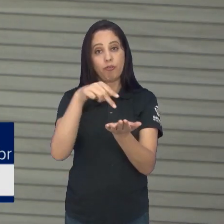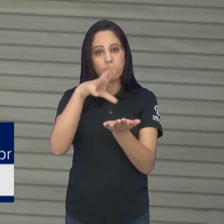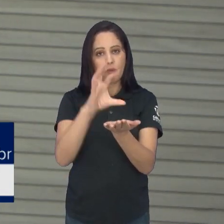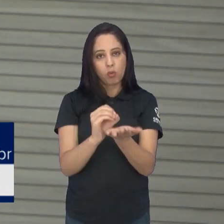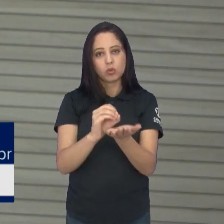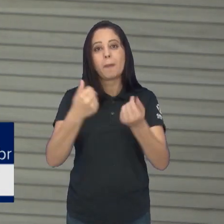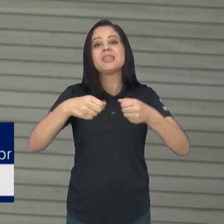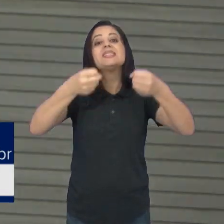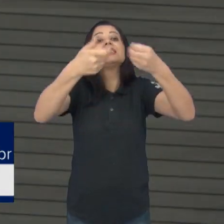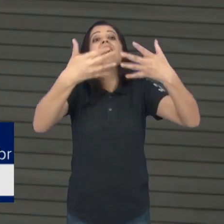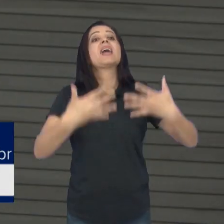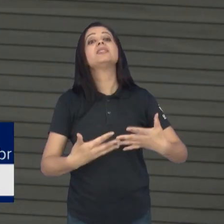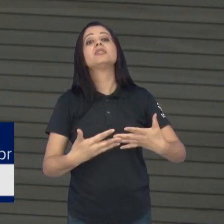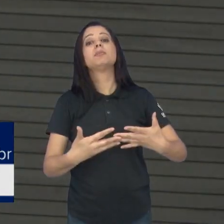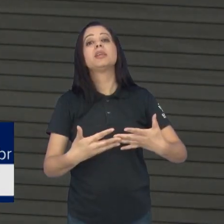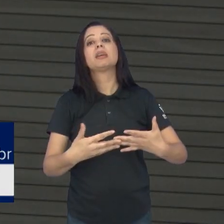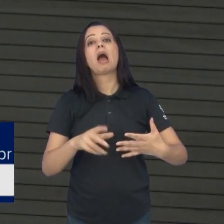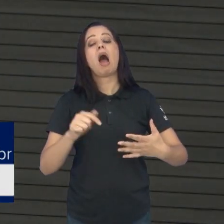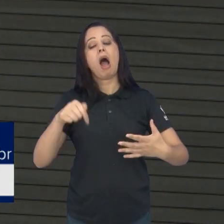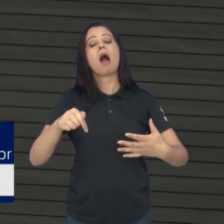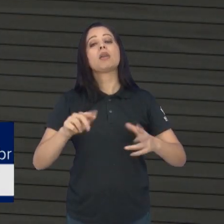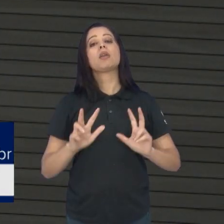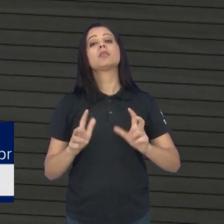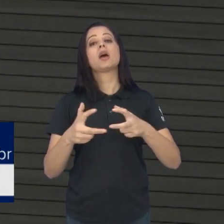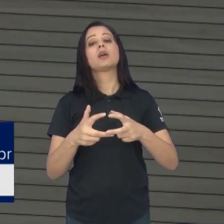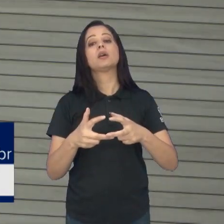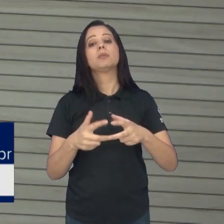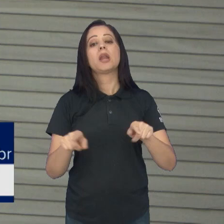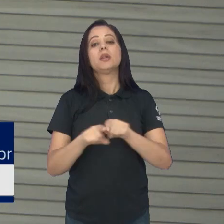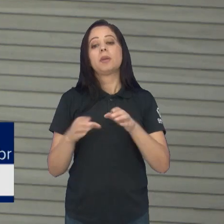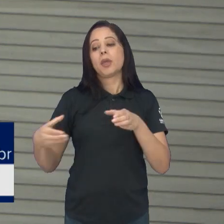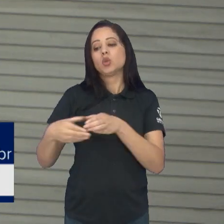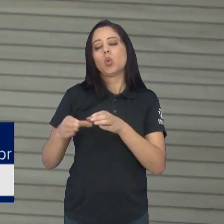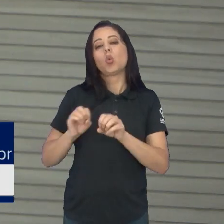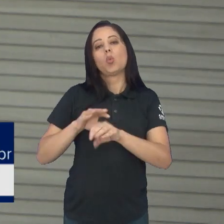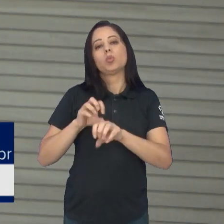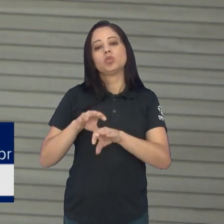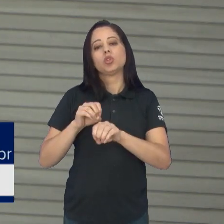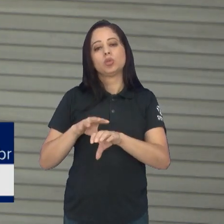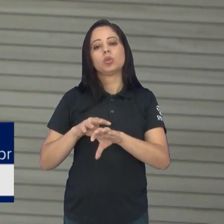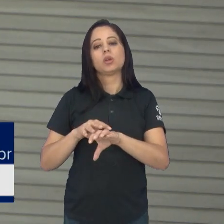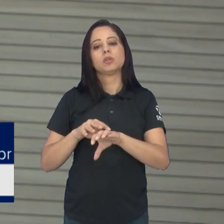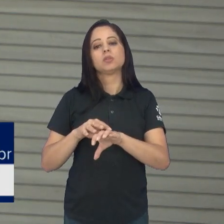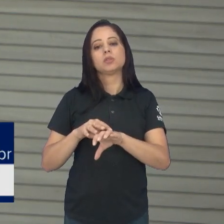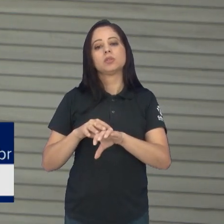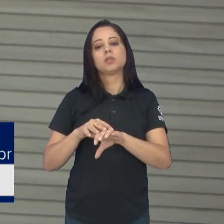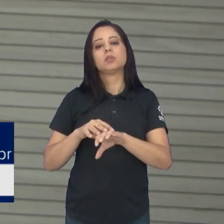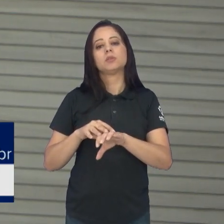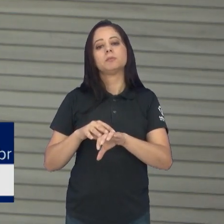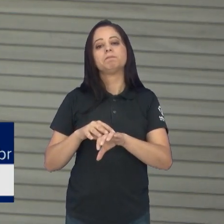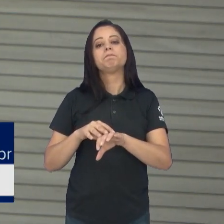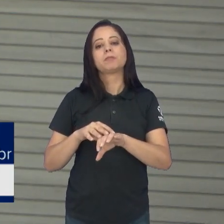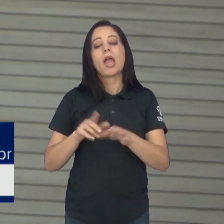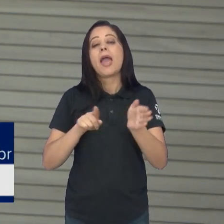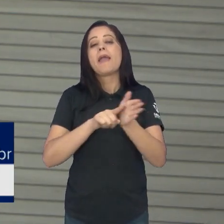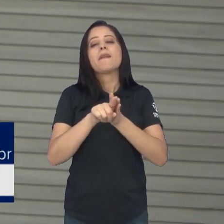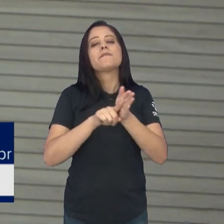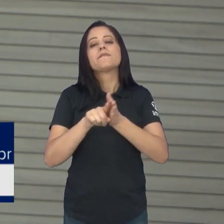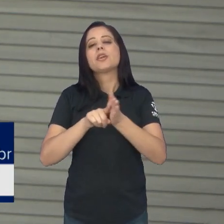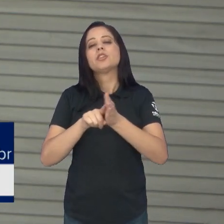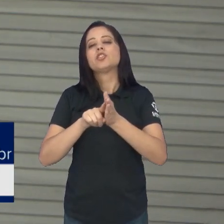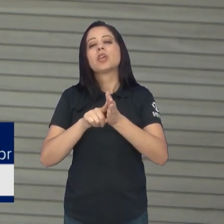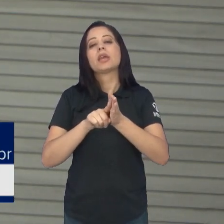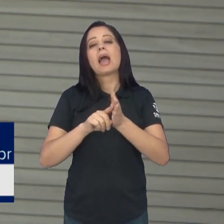esclarecimentos, explicações à Câmara Municipal, à Comissão de Educação, que tem como prerrogativa legal investigar os